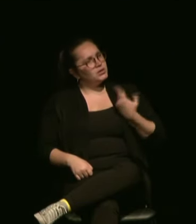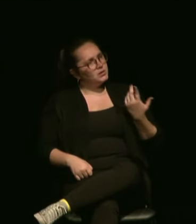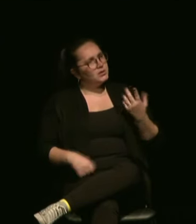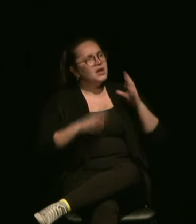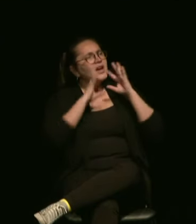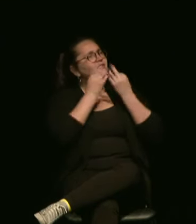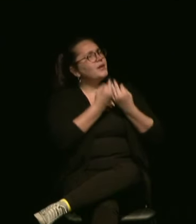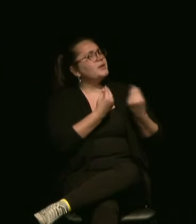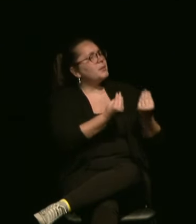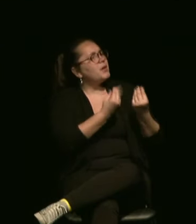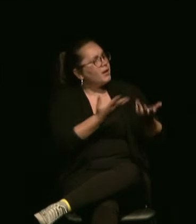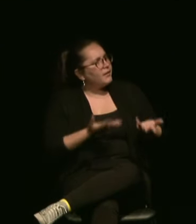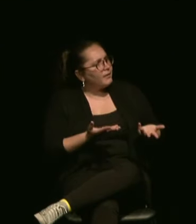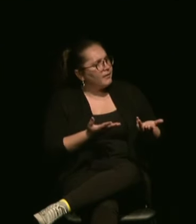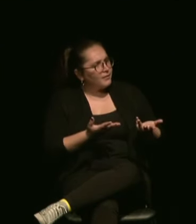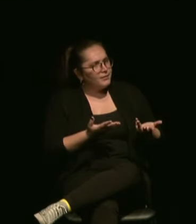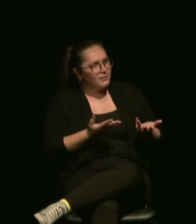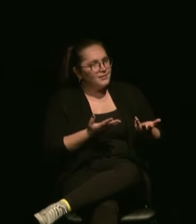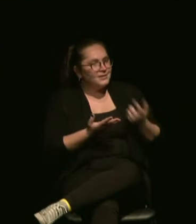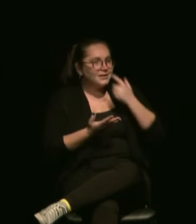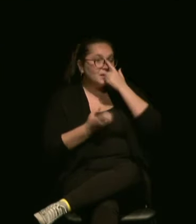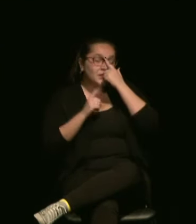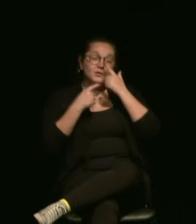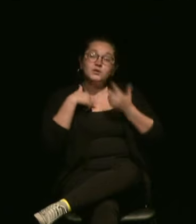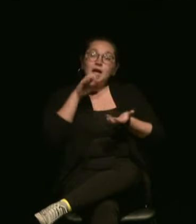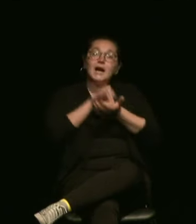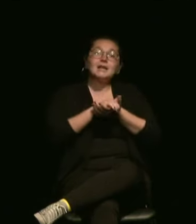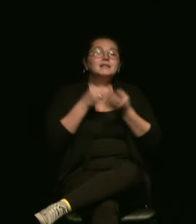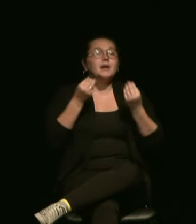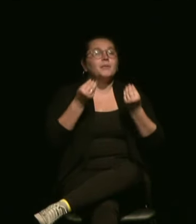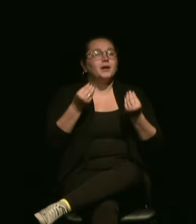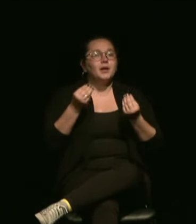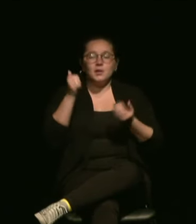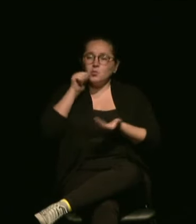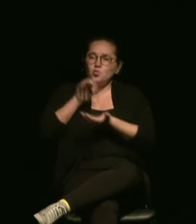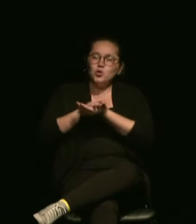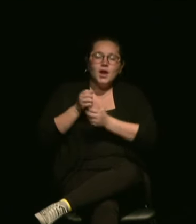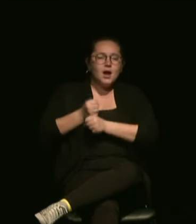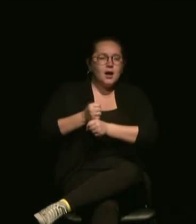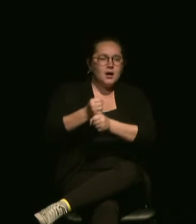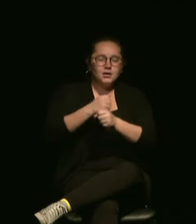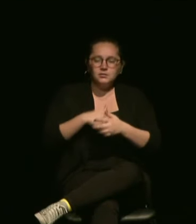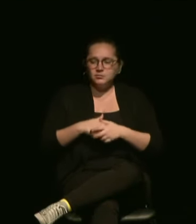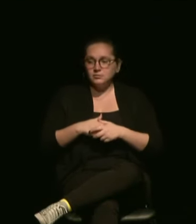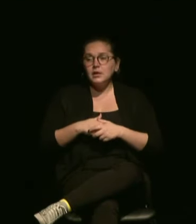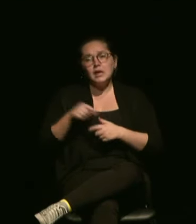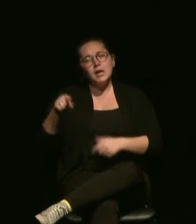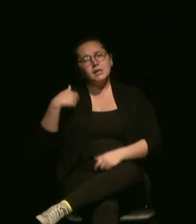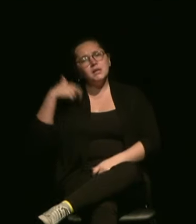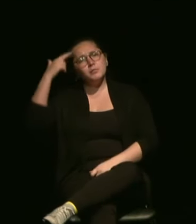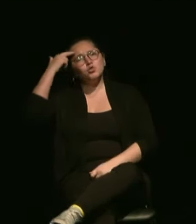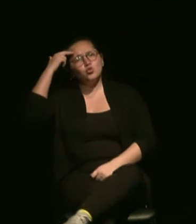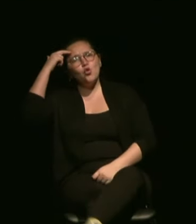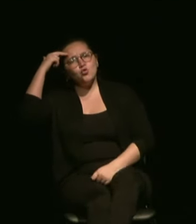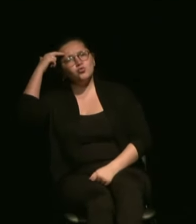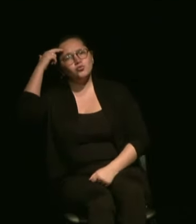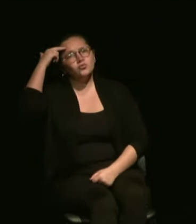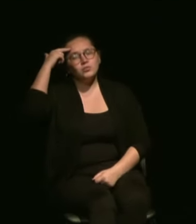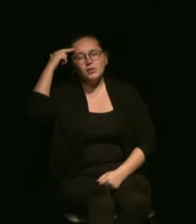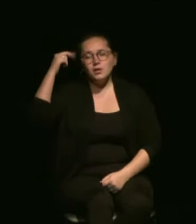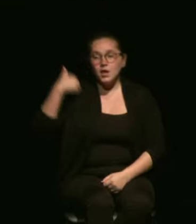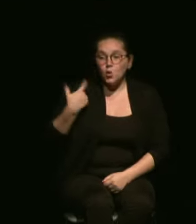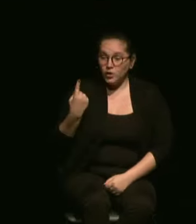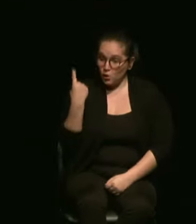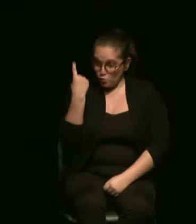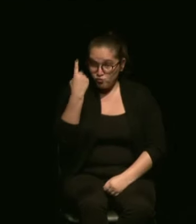Para quê? Não precisa ter família, né? Então vai ser bom você casar, conseguir ficar com uma mulher há muitos anos. Esse foi meu maior sonho, de ficar